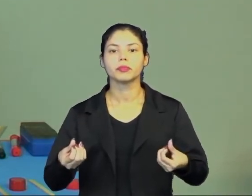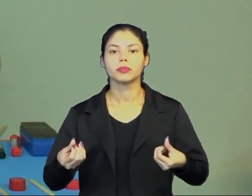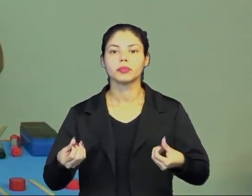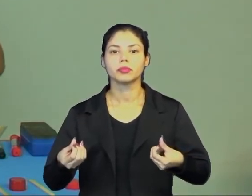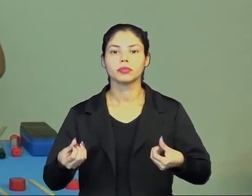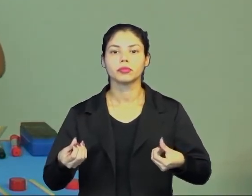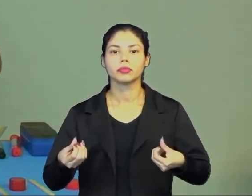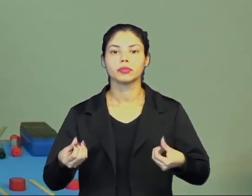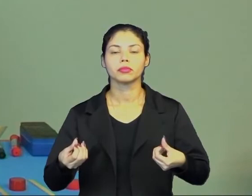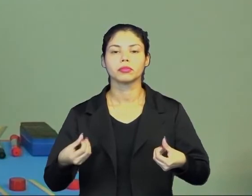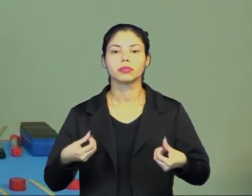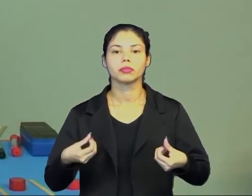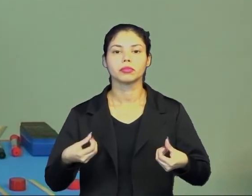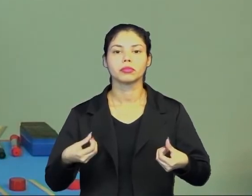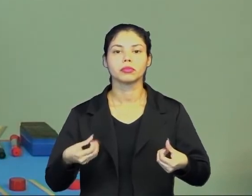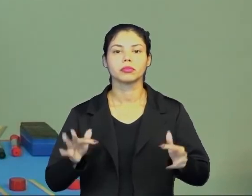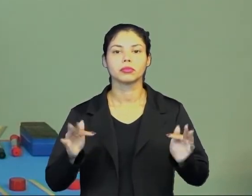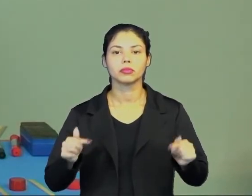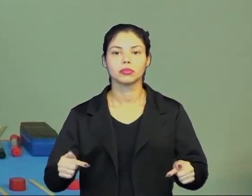6,